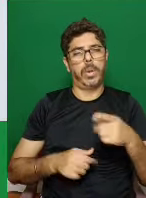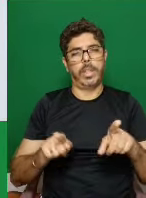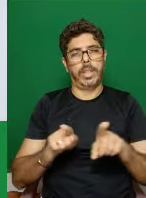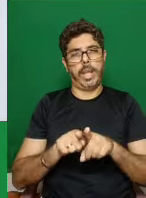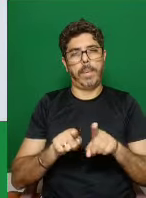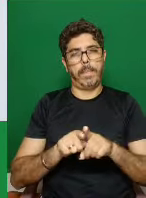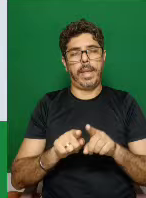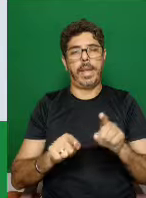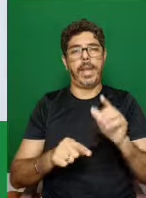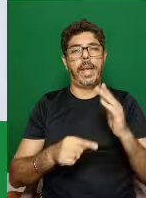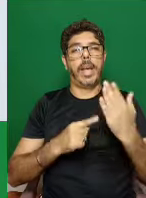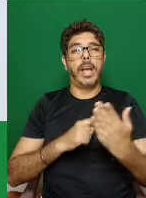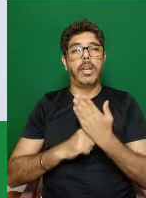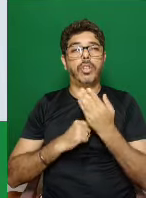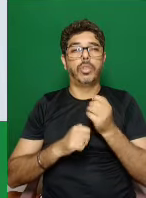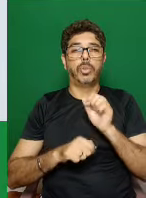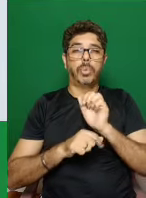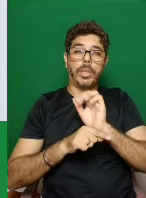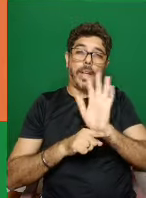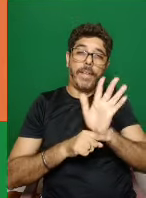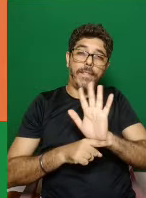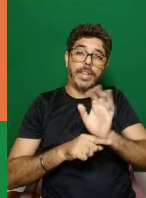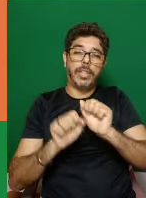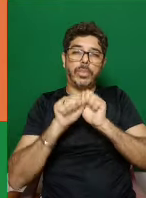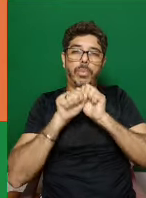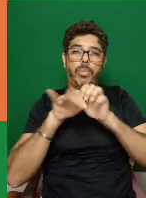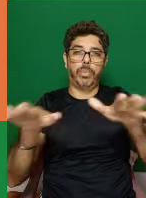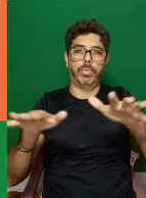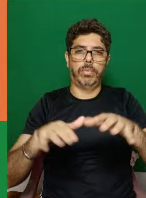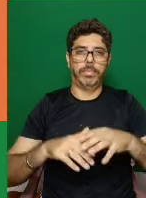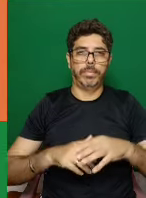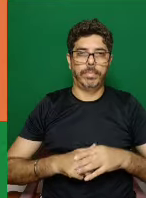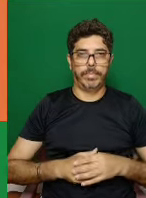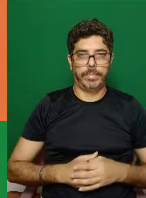você ajudar esse conteúdo a alcançar mais pessoas.